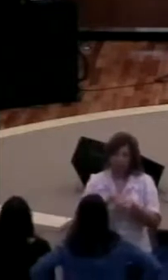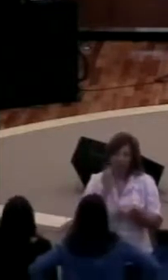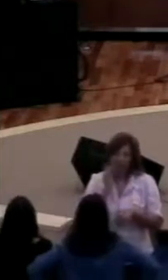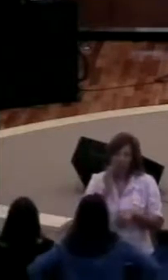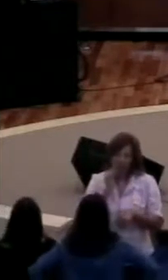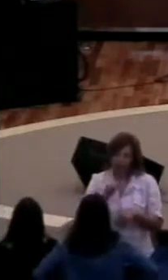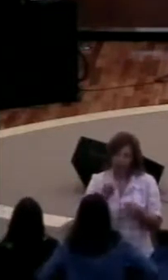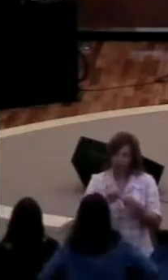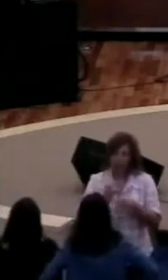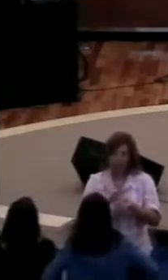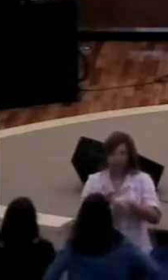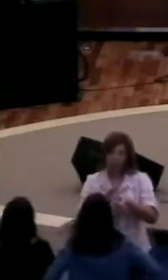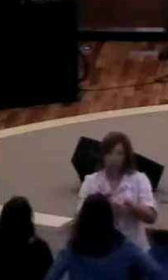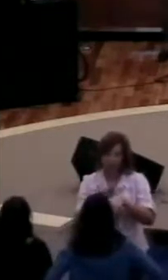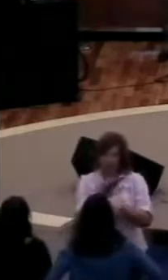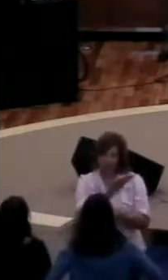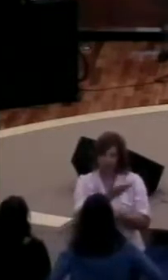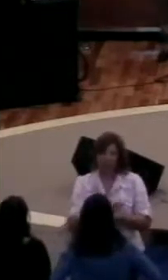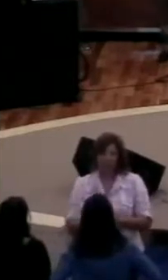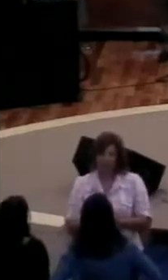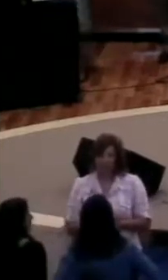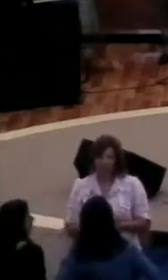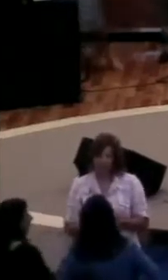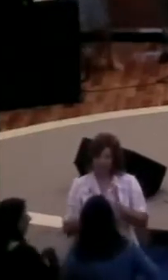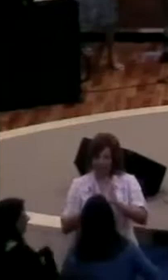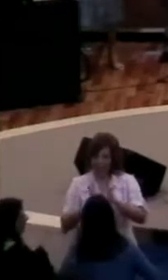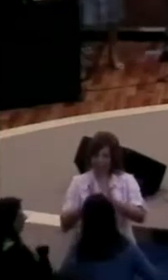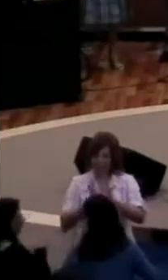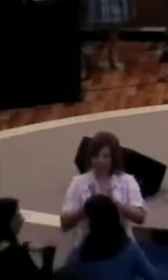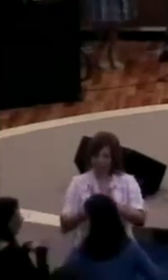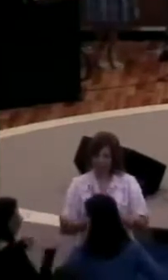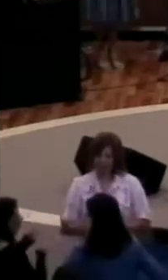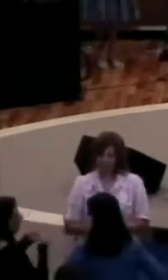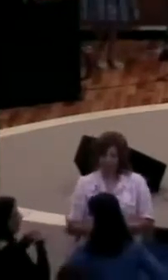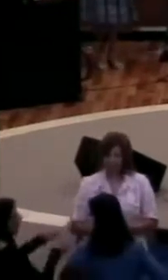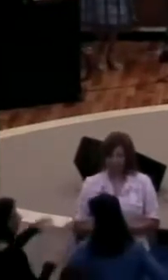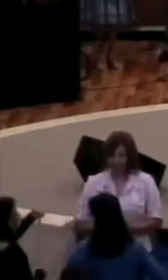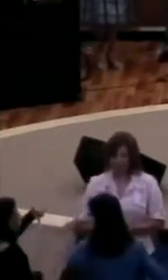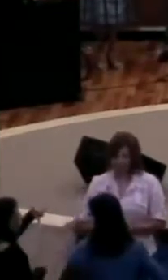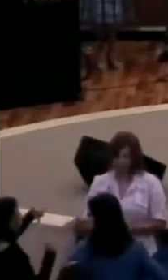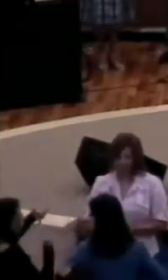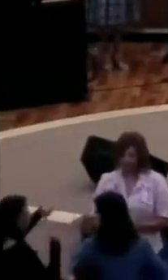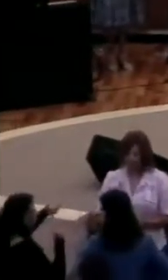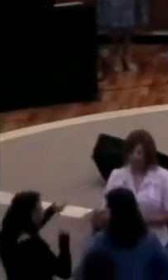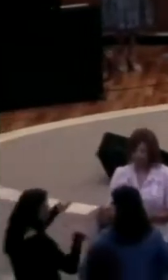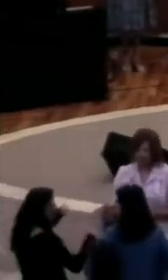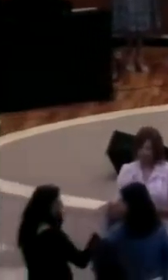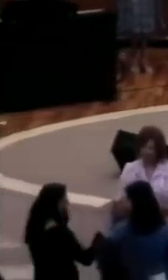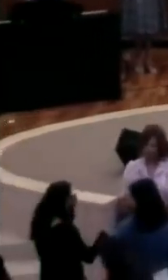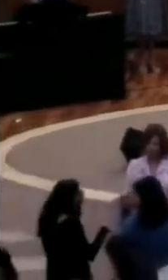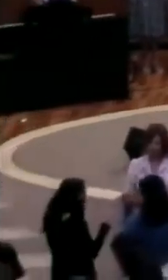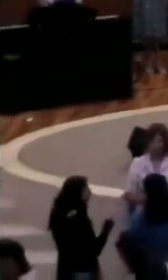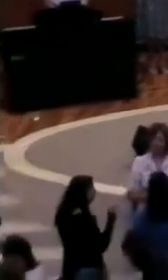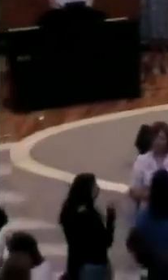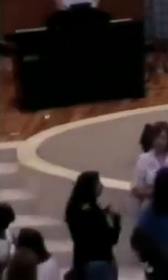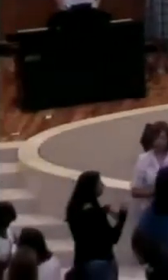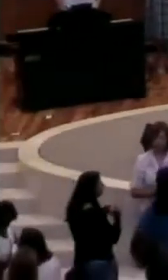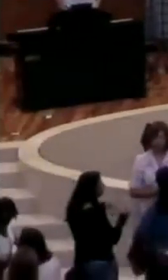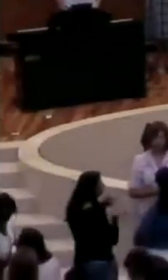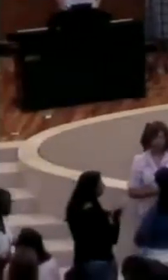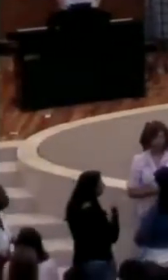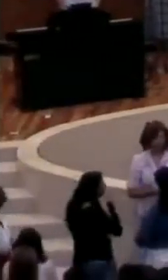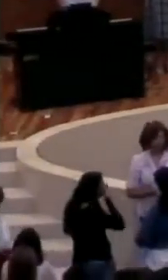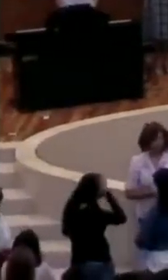fase de aparente abandono, eu queria que você viesse aqui à frente, por favor. Eu quero orar por